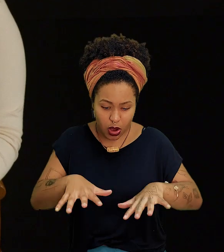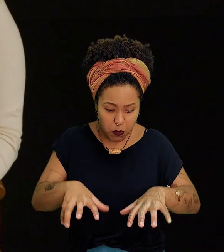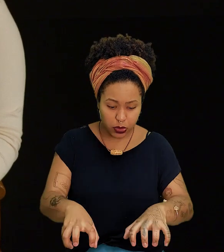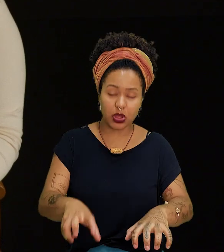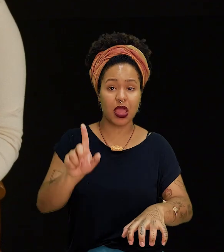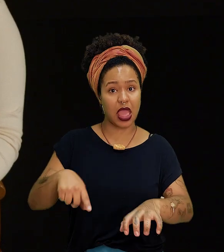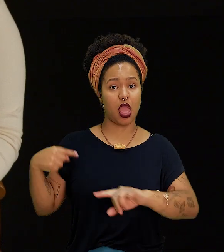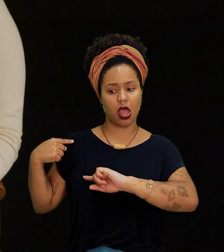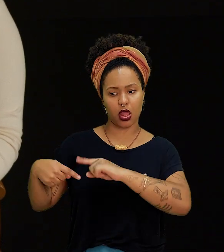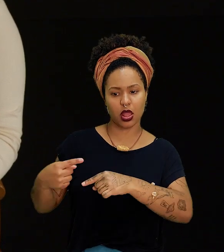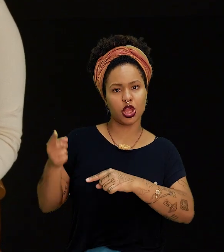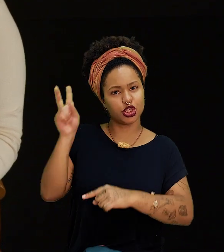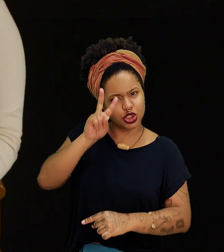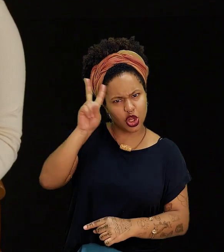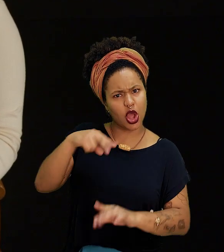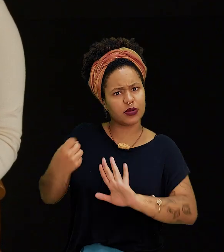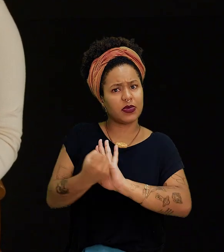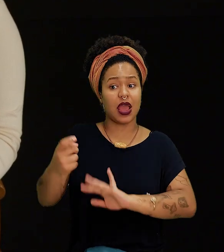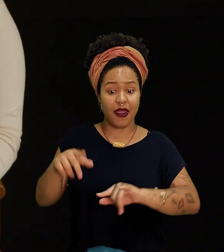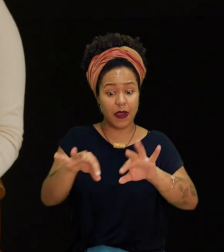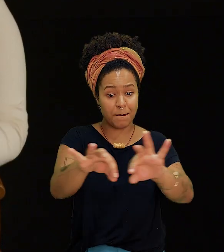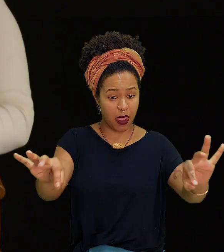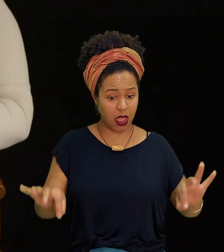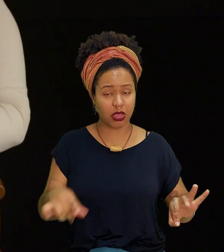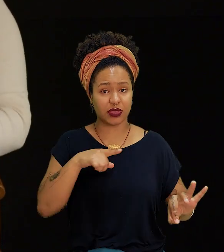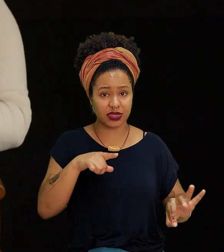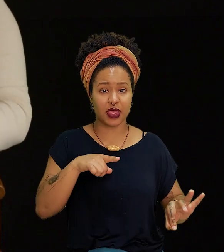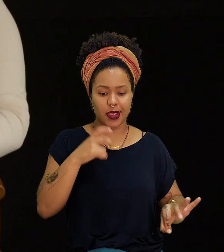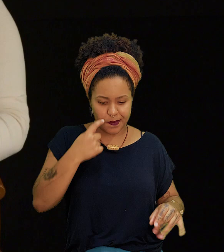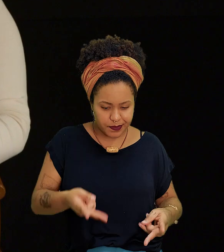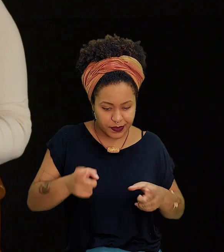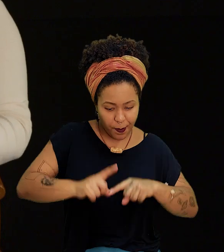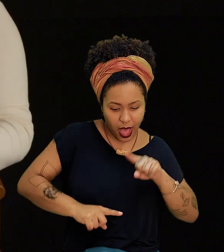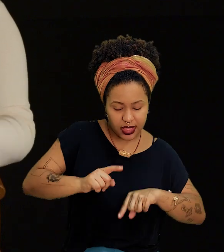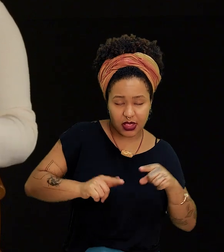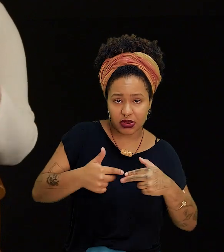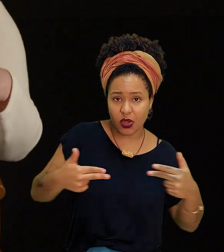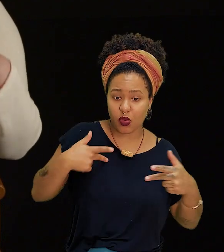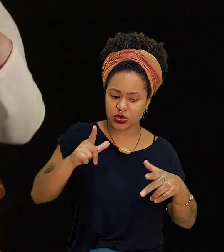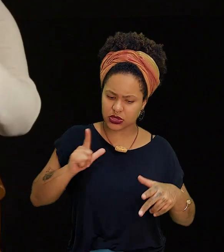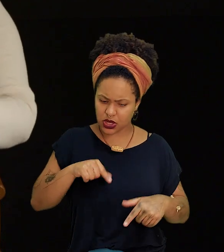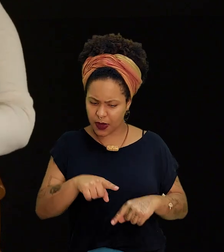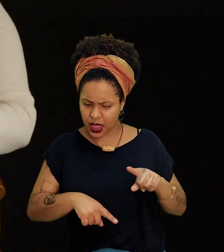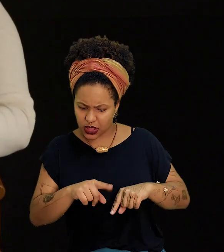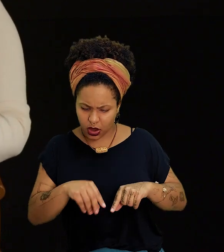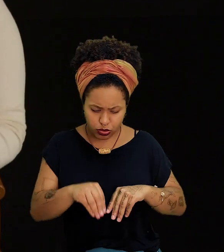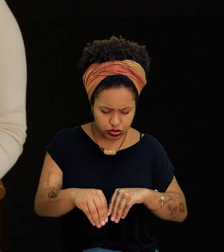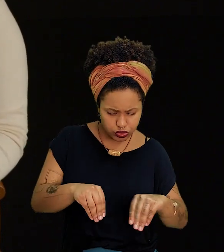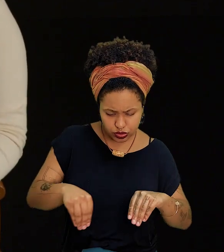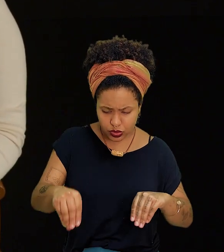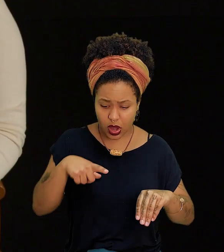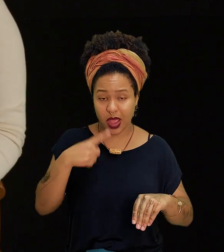são desse tempo histórico, dada até marcada a presença de materiais, a inserção desses